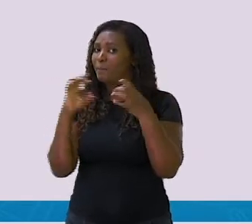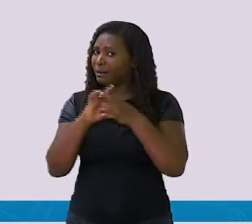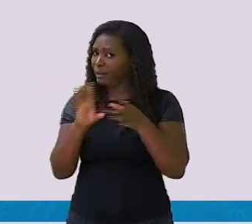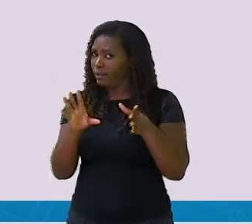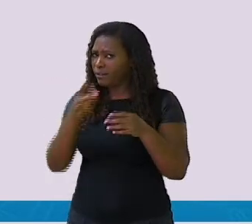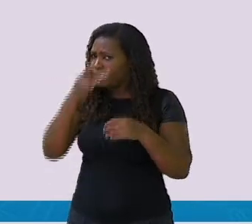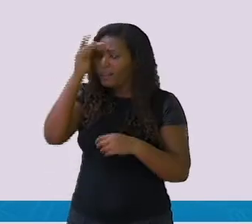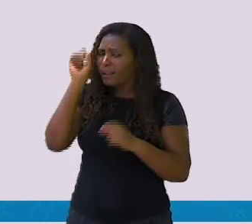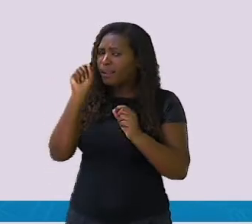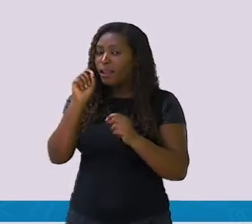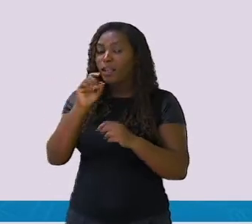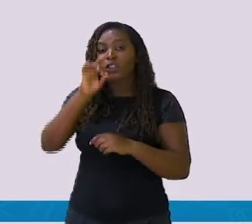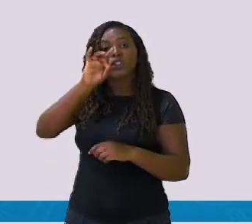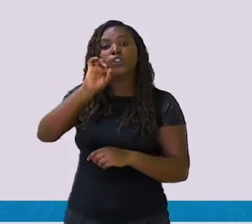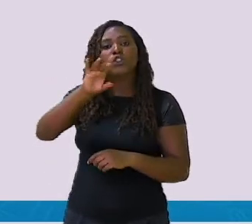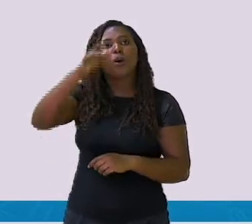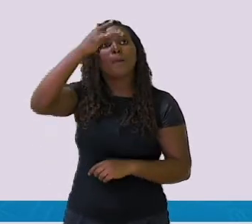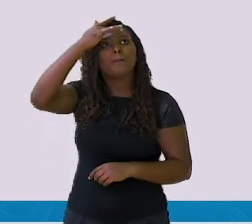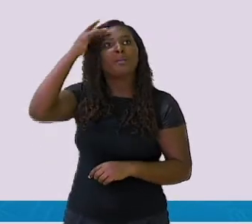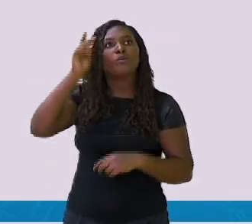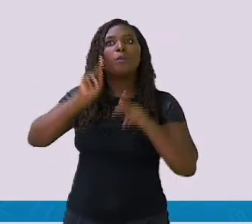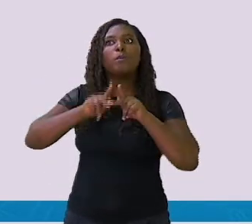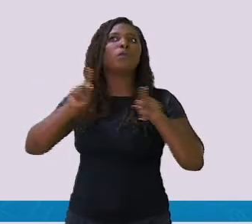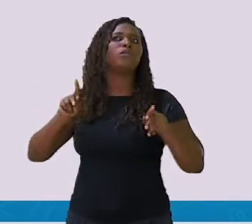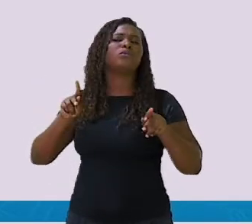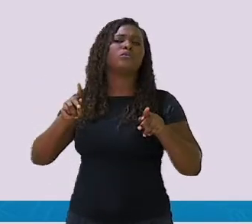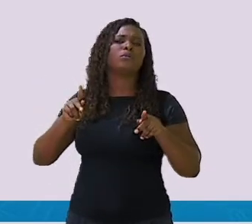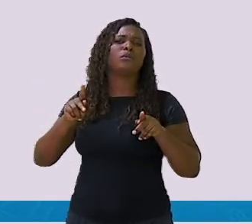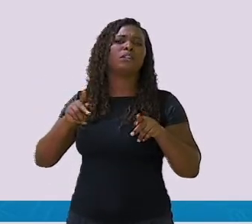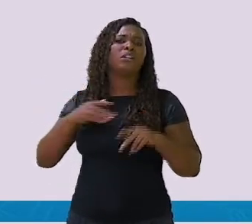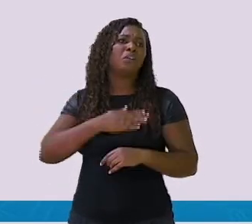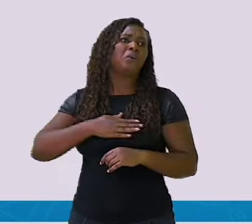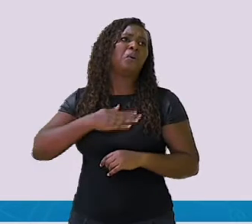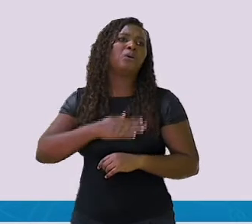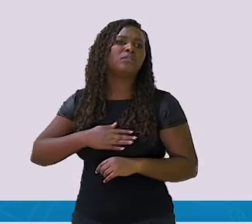museu. Então, isso ficou um pouco...